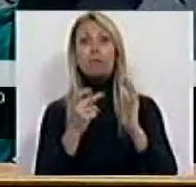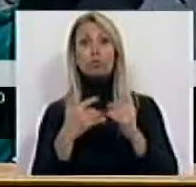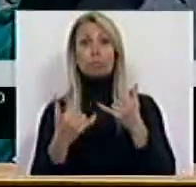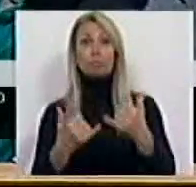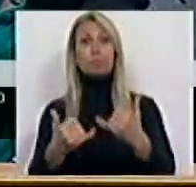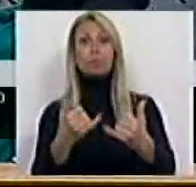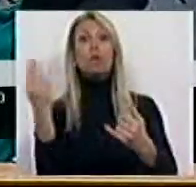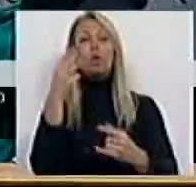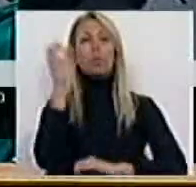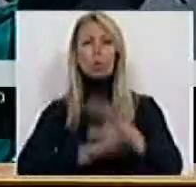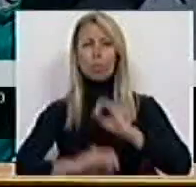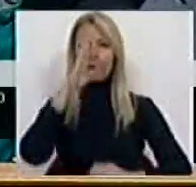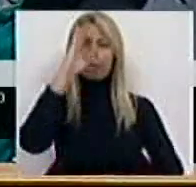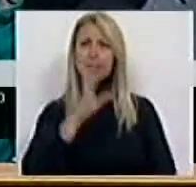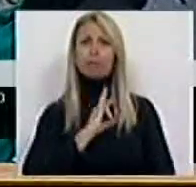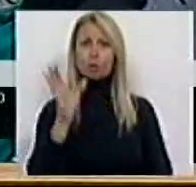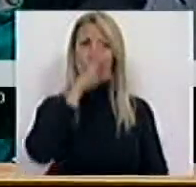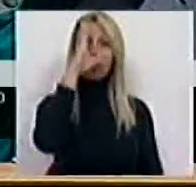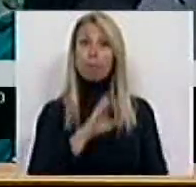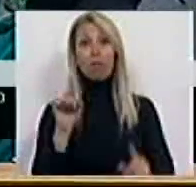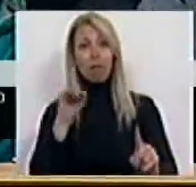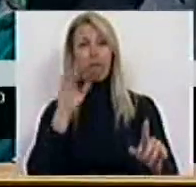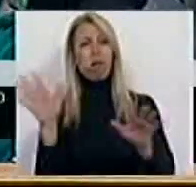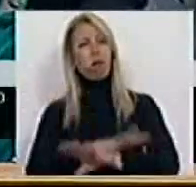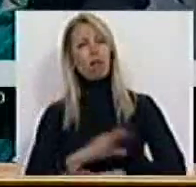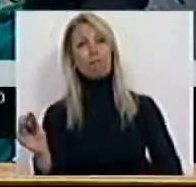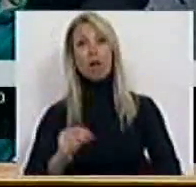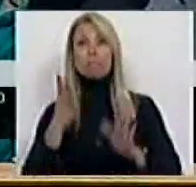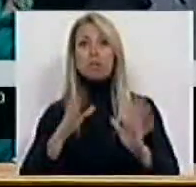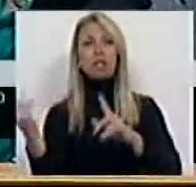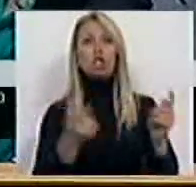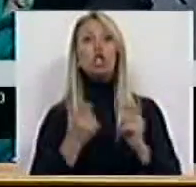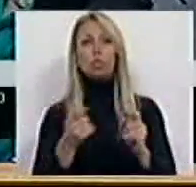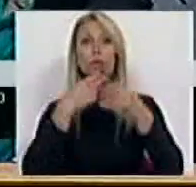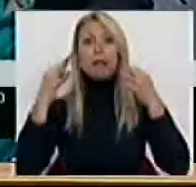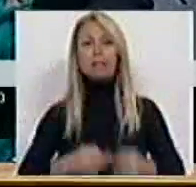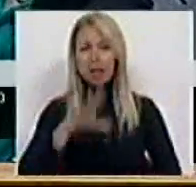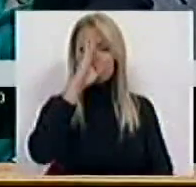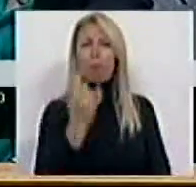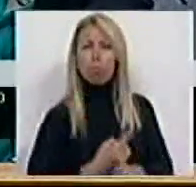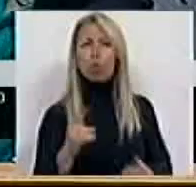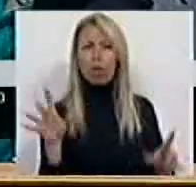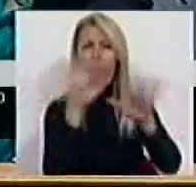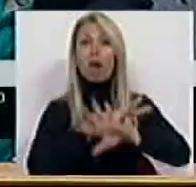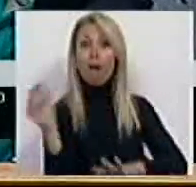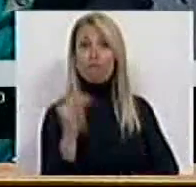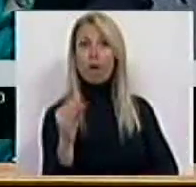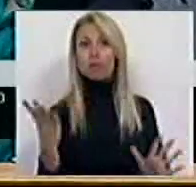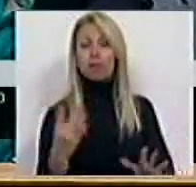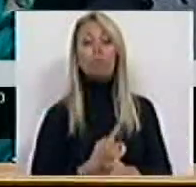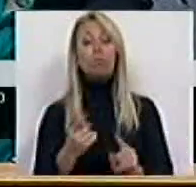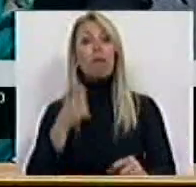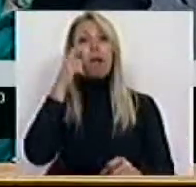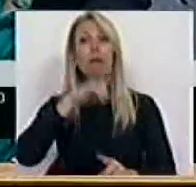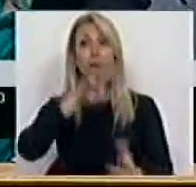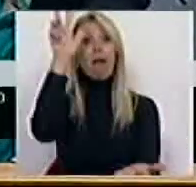Europeia. Sabe, Sr. Primeiro-Ministro, tudo isso é uma farsa e precisamos de discutir a sério. E sabe porque é uma farsa? Sabe que quem aprovou o